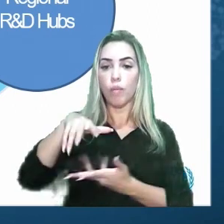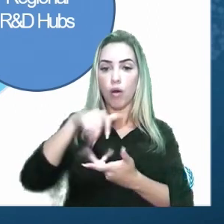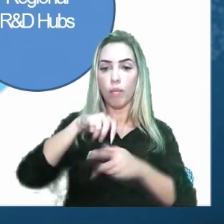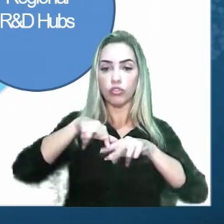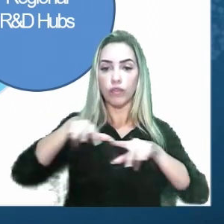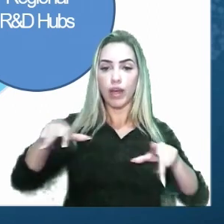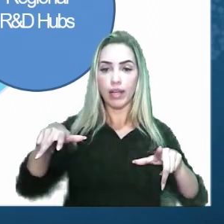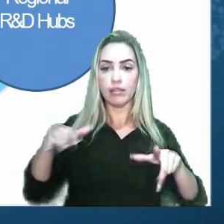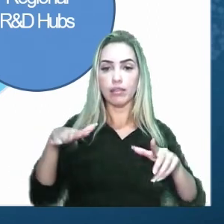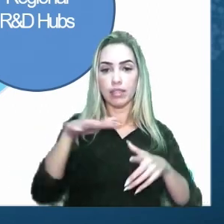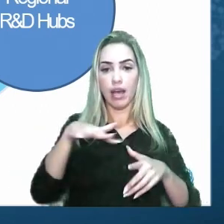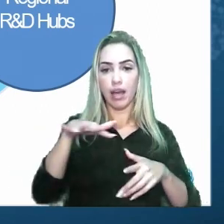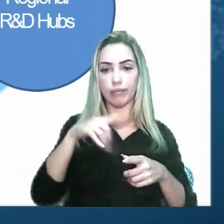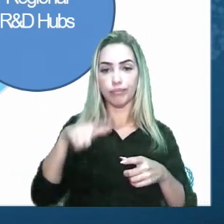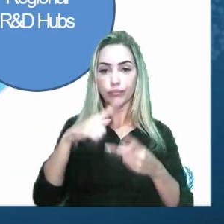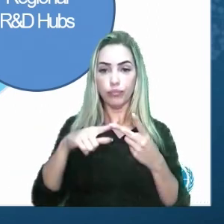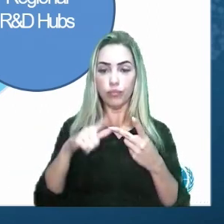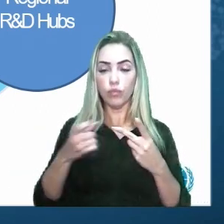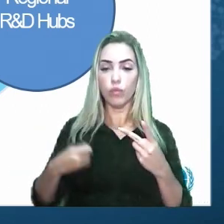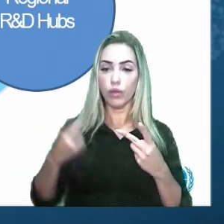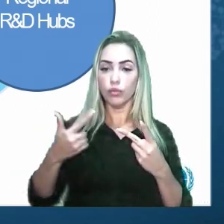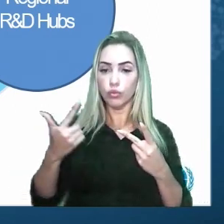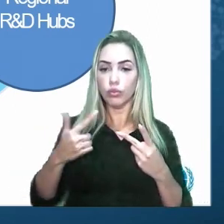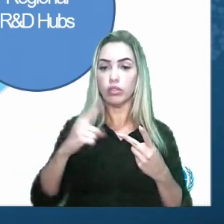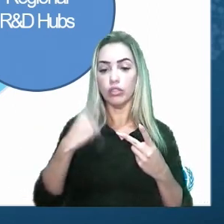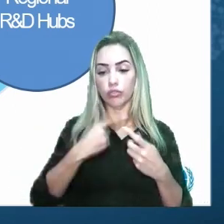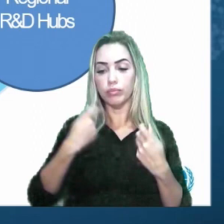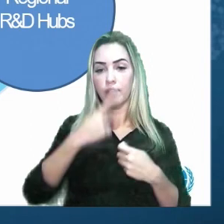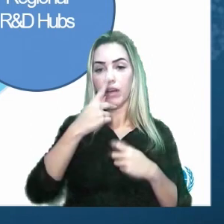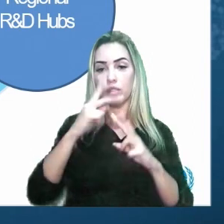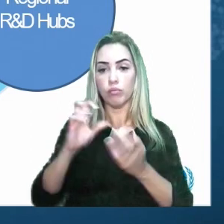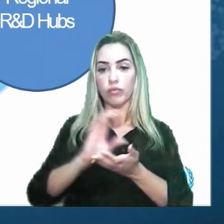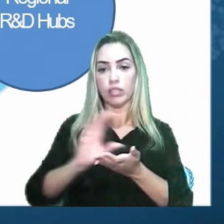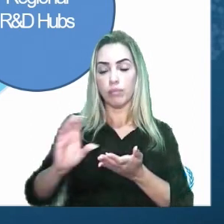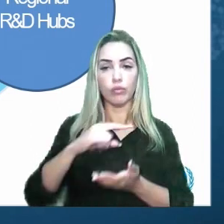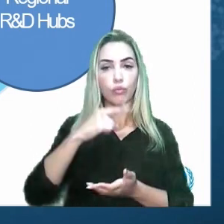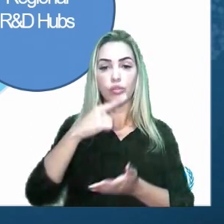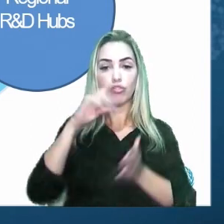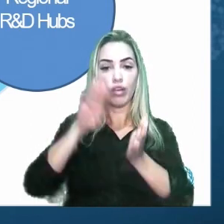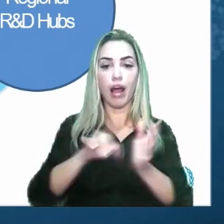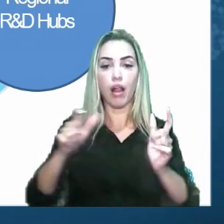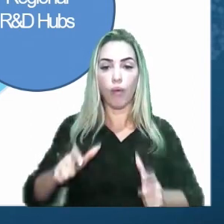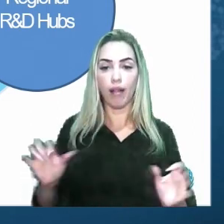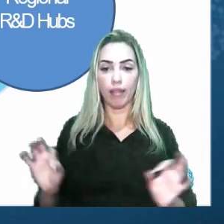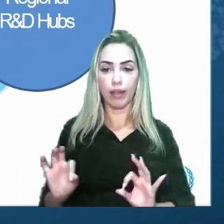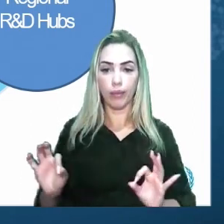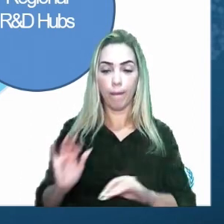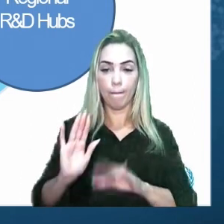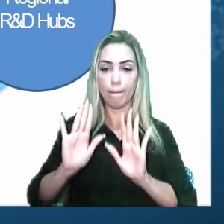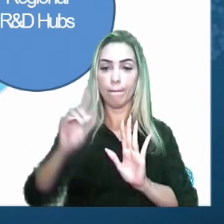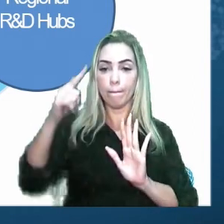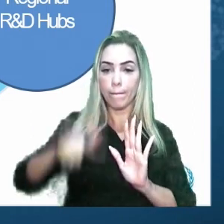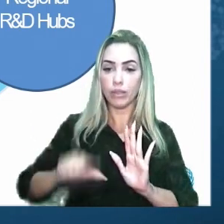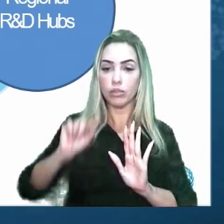aspectos. Número 2, é inegável, se a gente não falar de financiamento, nós não chegamos a lugar nenhum. Mas, mais uma vez, voltando para